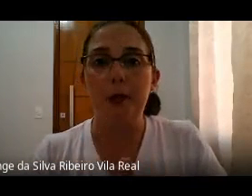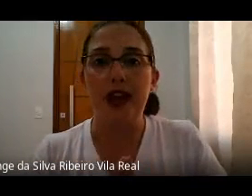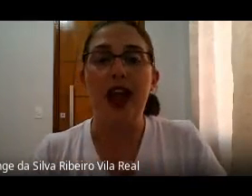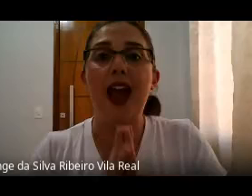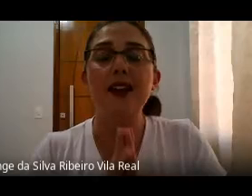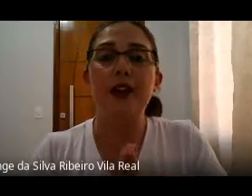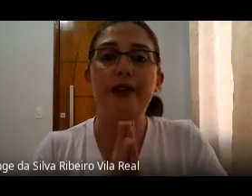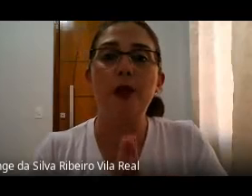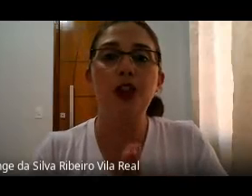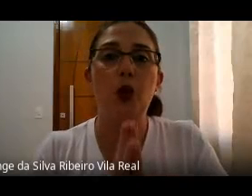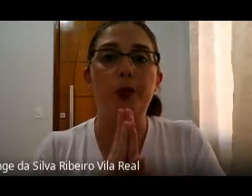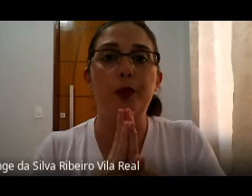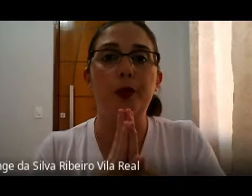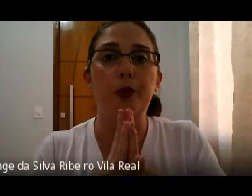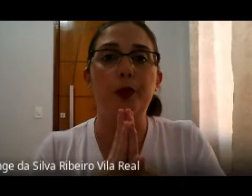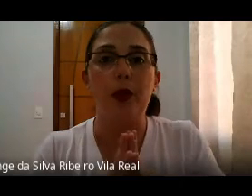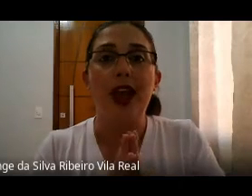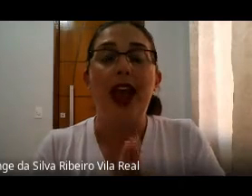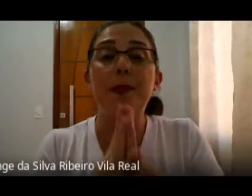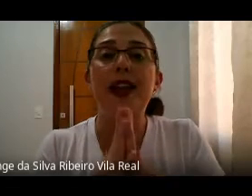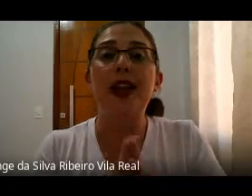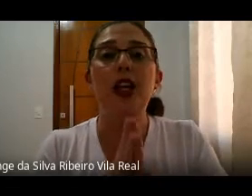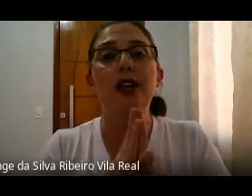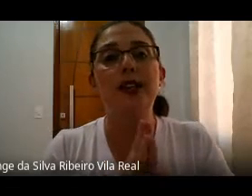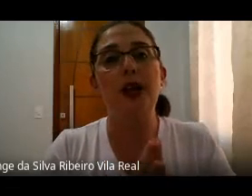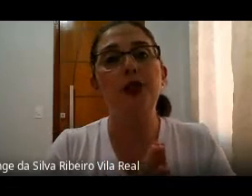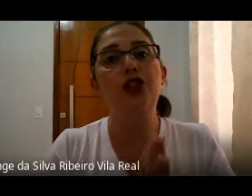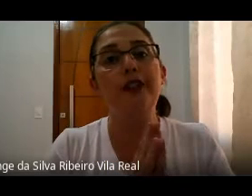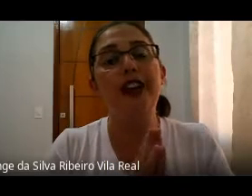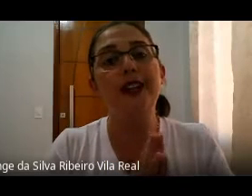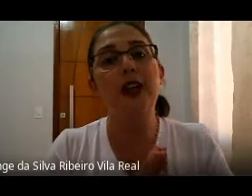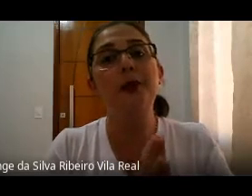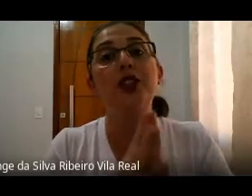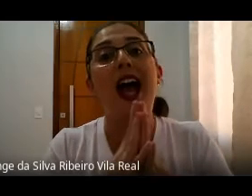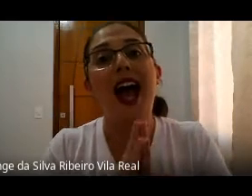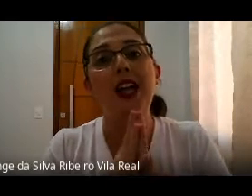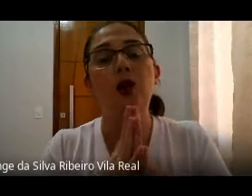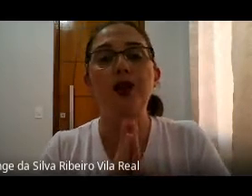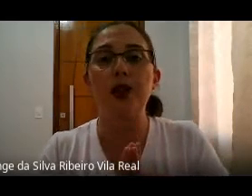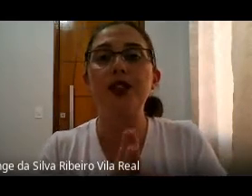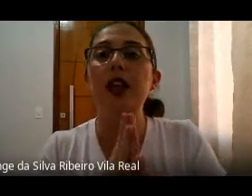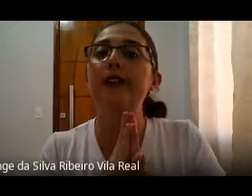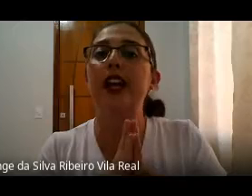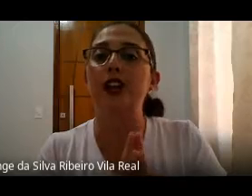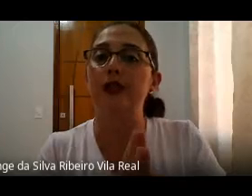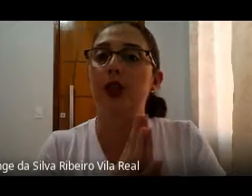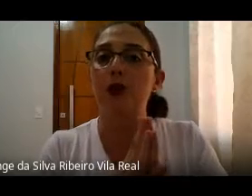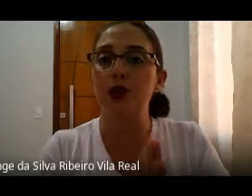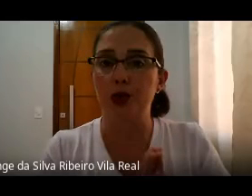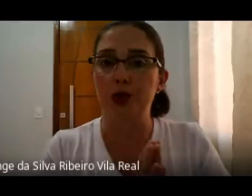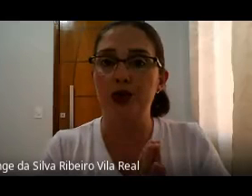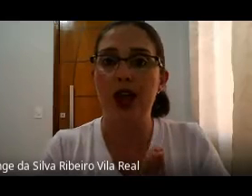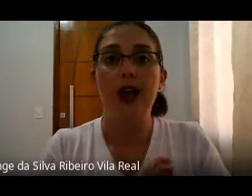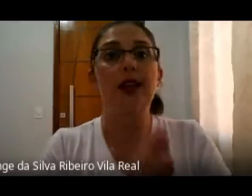Lembremos sempre, esta forma de comunicação é a maneira que nós temos de fazermos a inclusão significativa